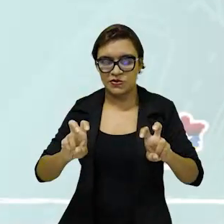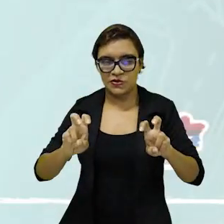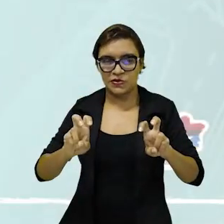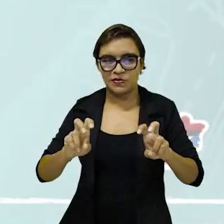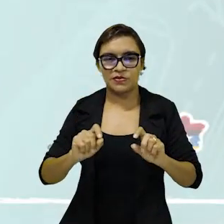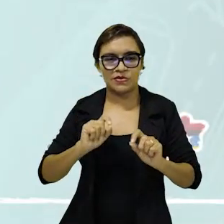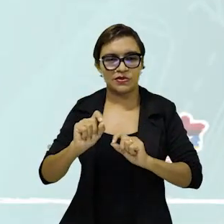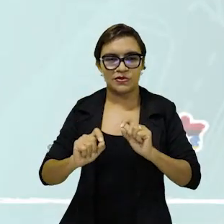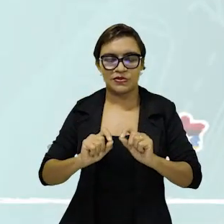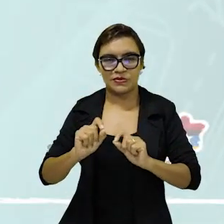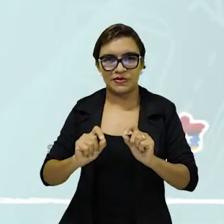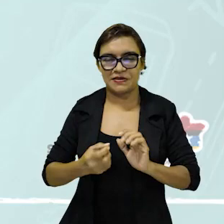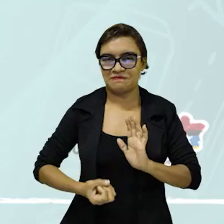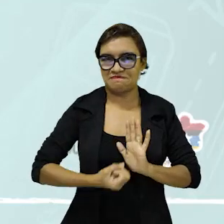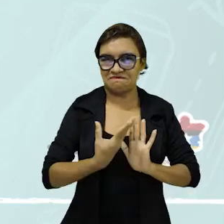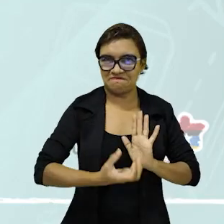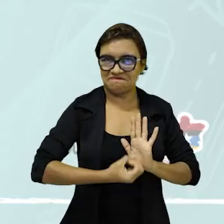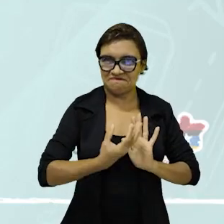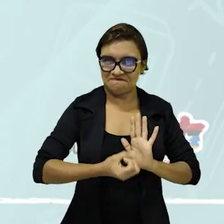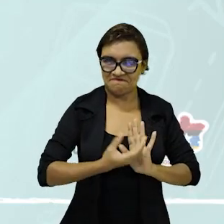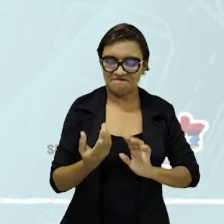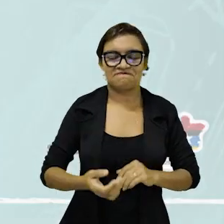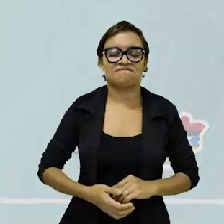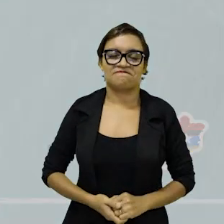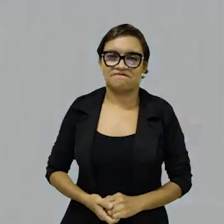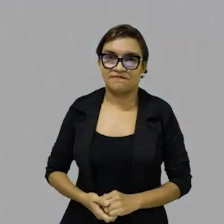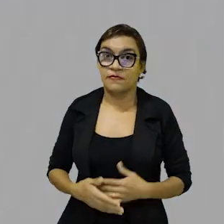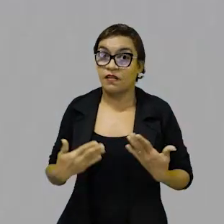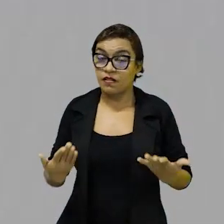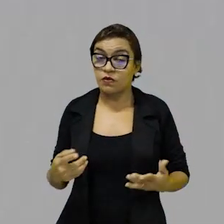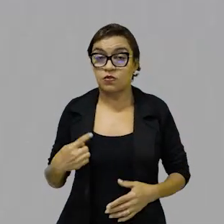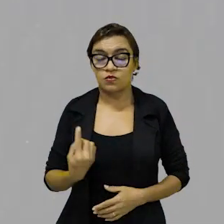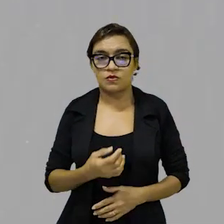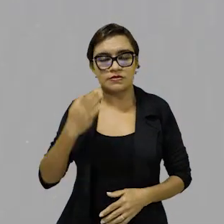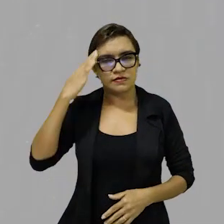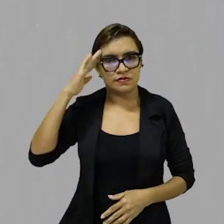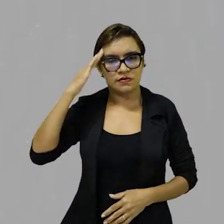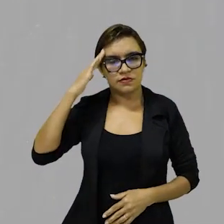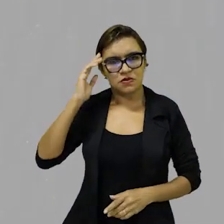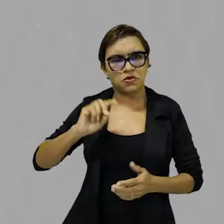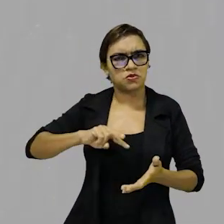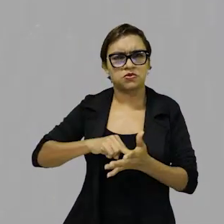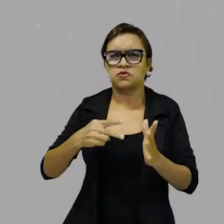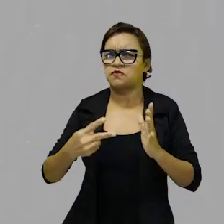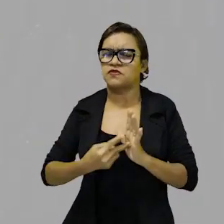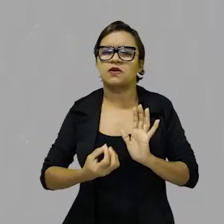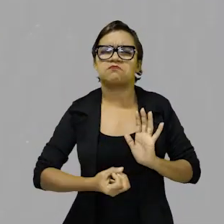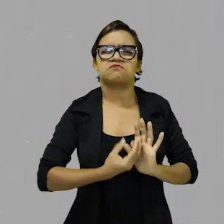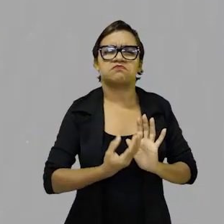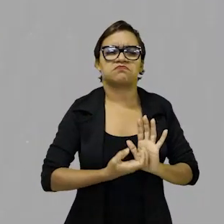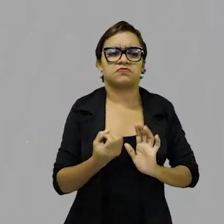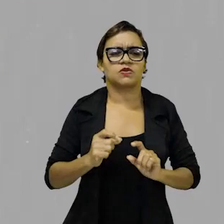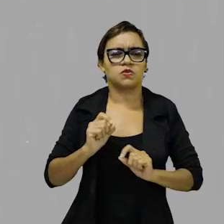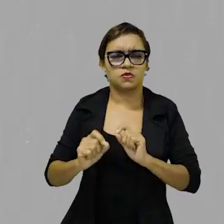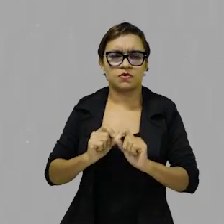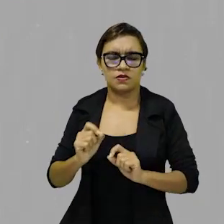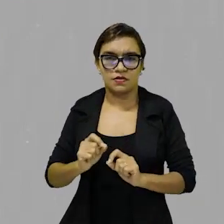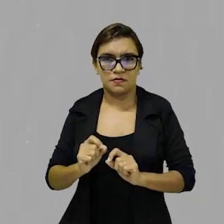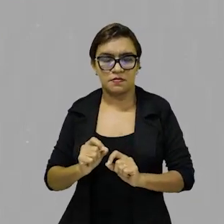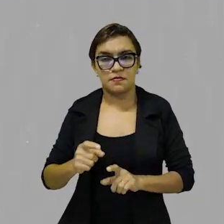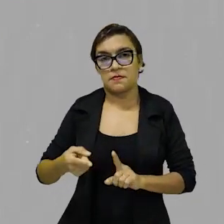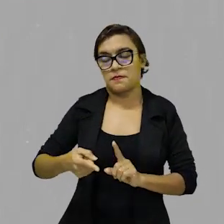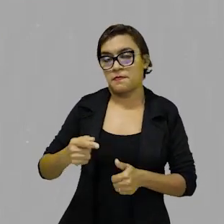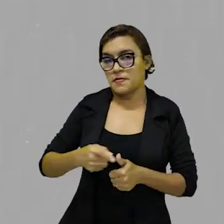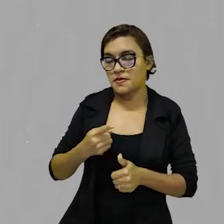especificamente expressionismo, certo? Então, para a gente entender o que foi o expressionismo, que é uma das primeiras vanguardas europeias, junto